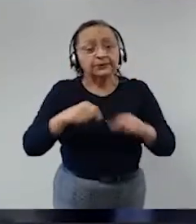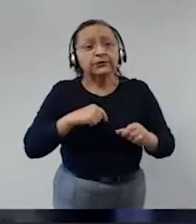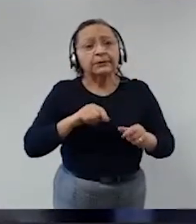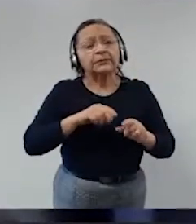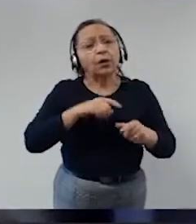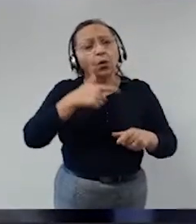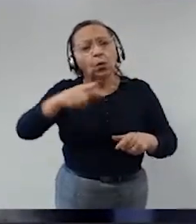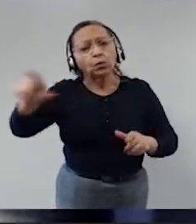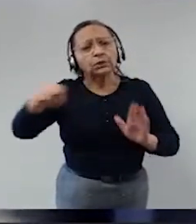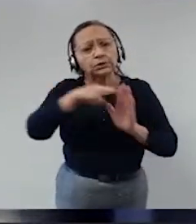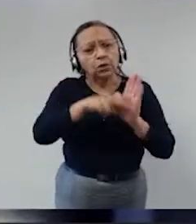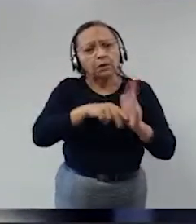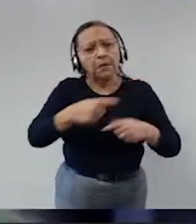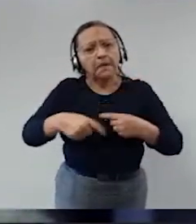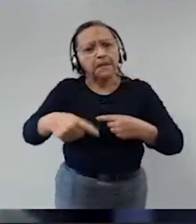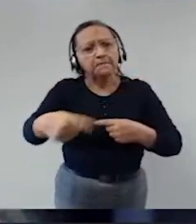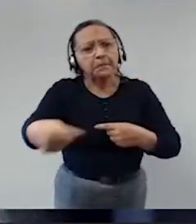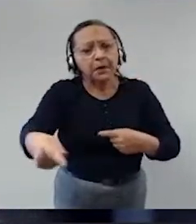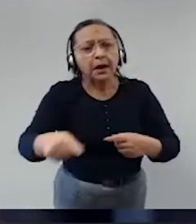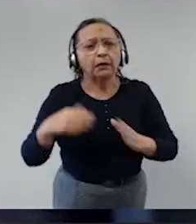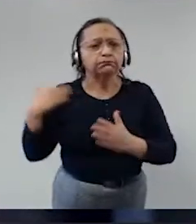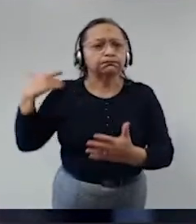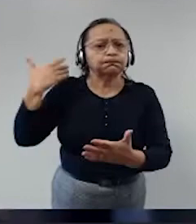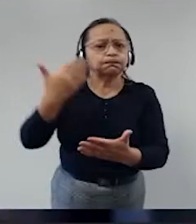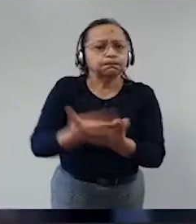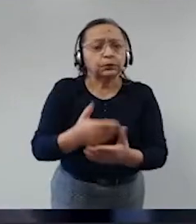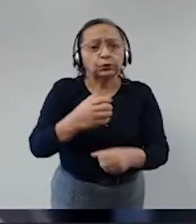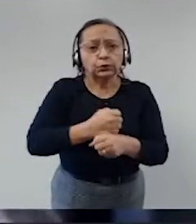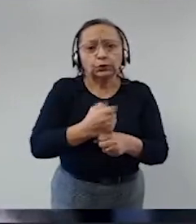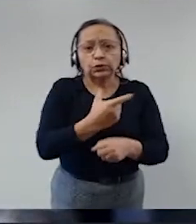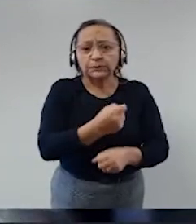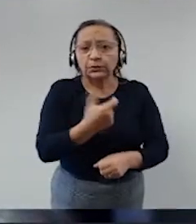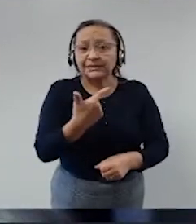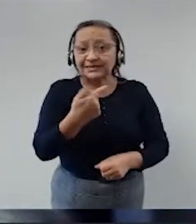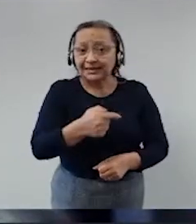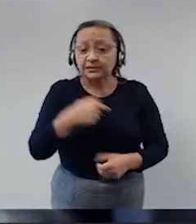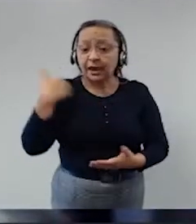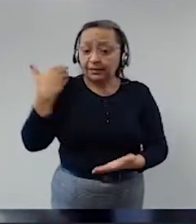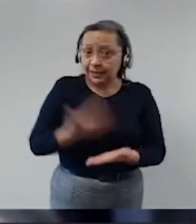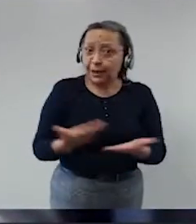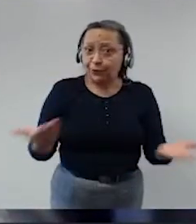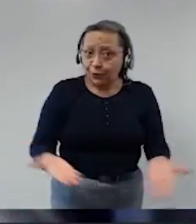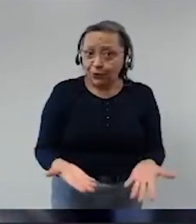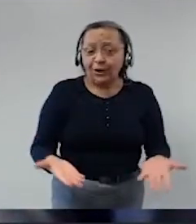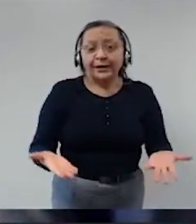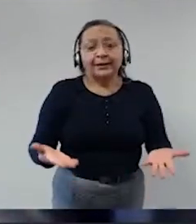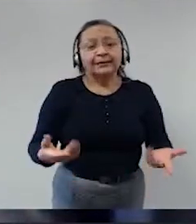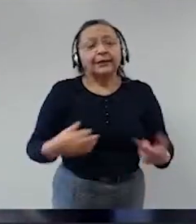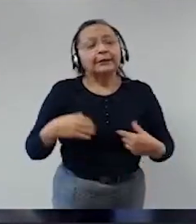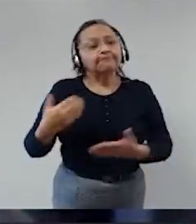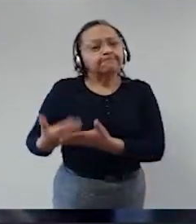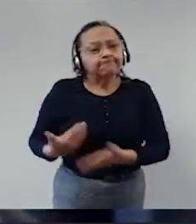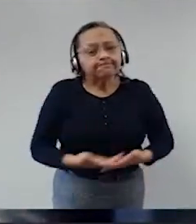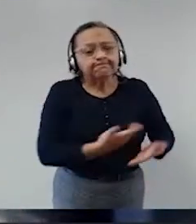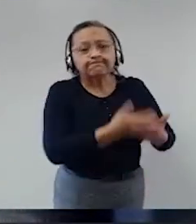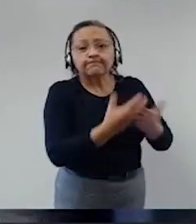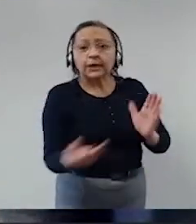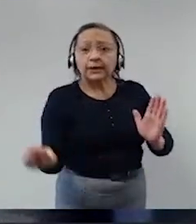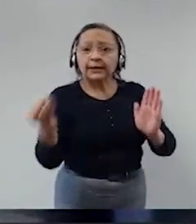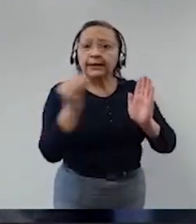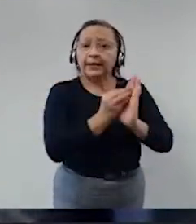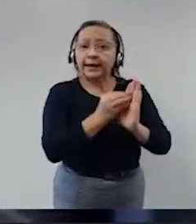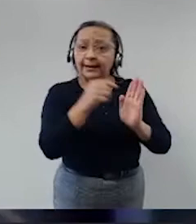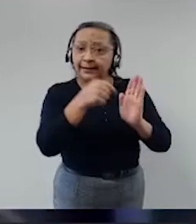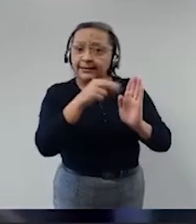normas, né, ao longo deste percurso de 2017 para cá, se buscou instituir nesta norma, a